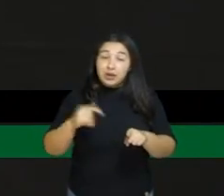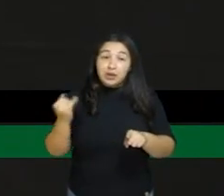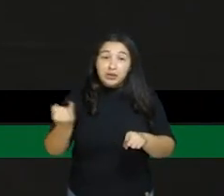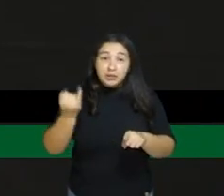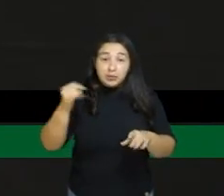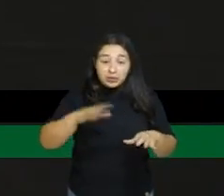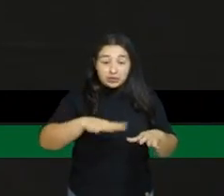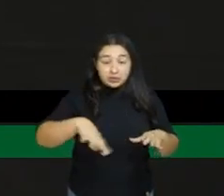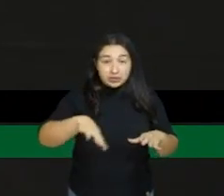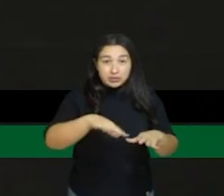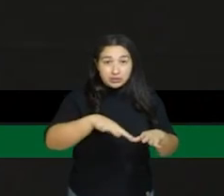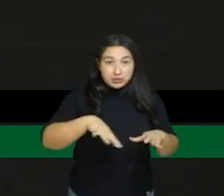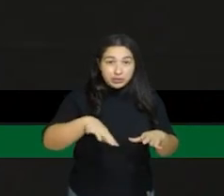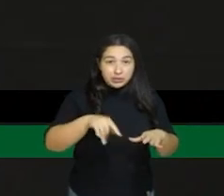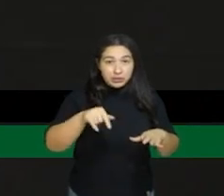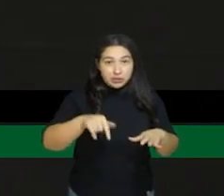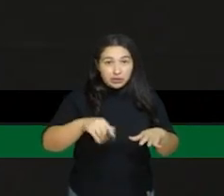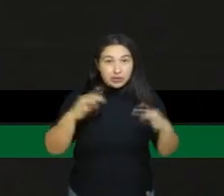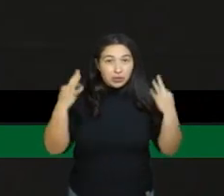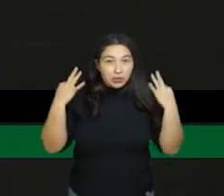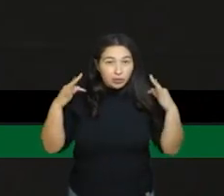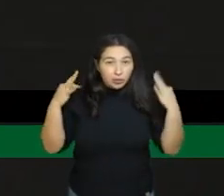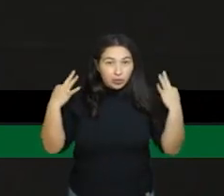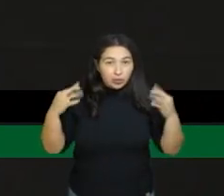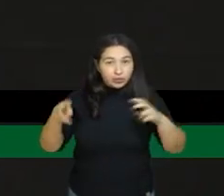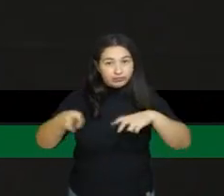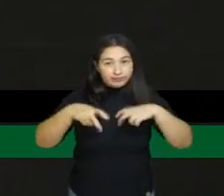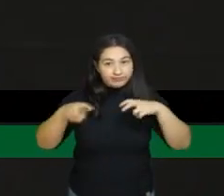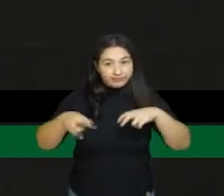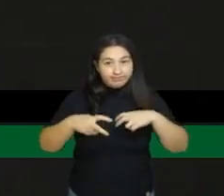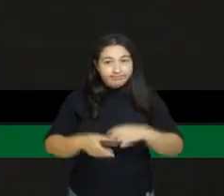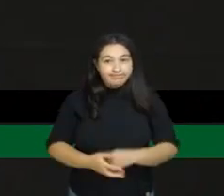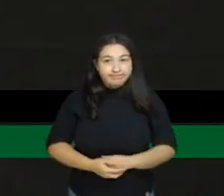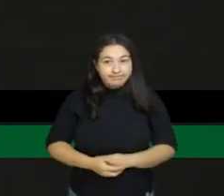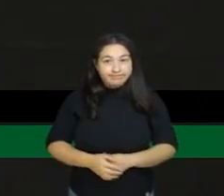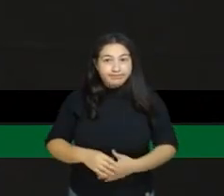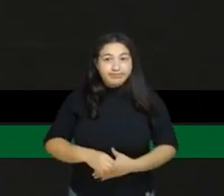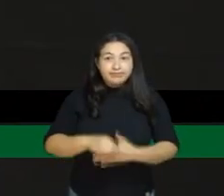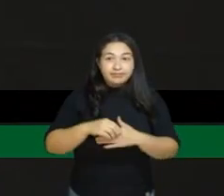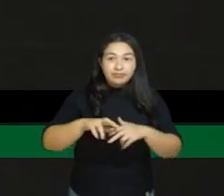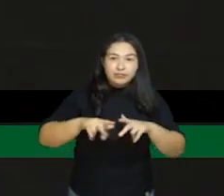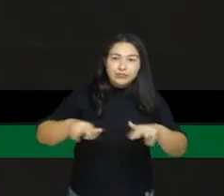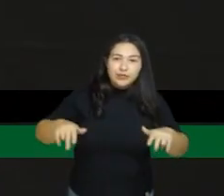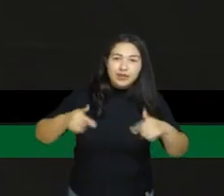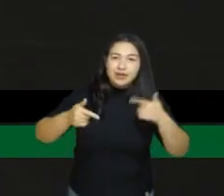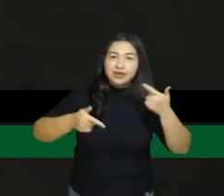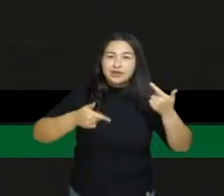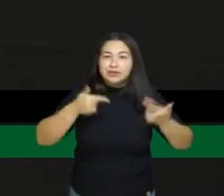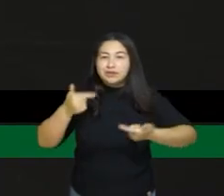importância na região aqui no turismo rural. Então, destacando, né, as atividades